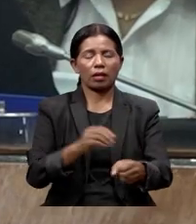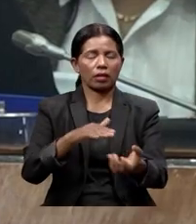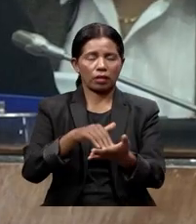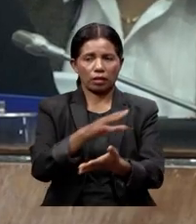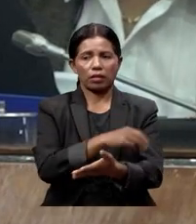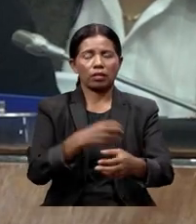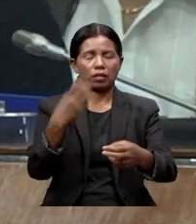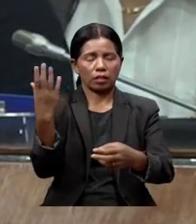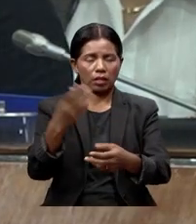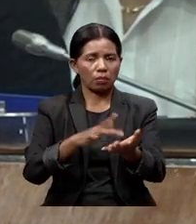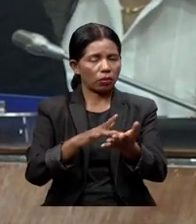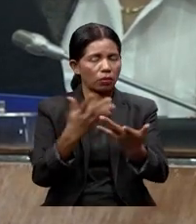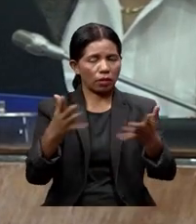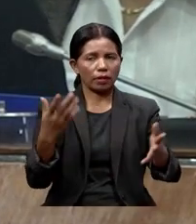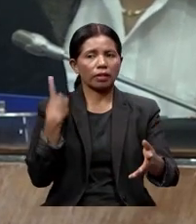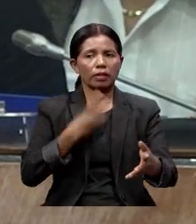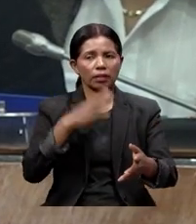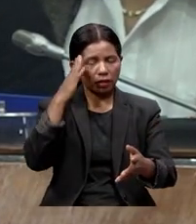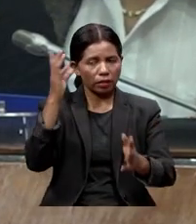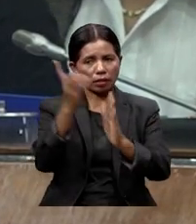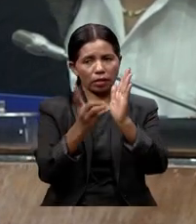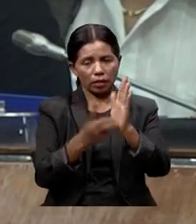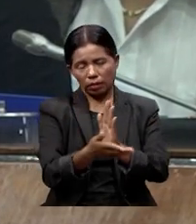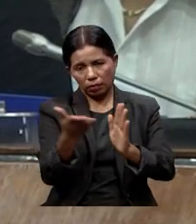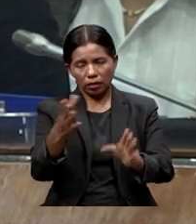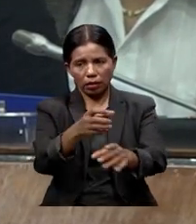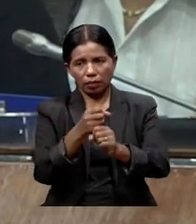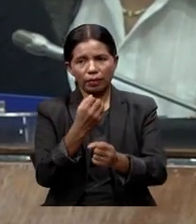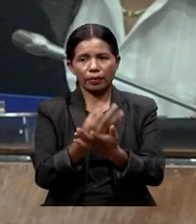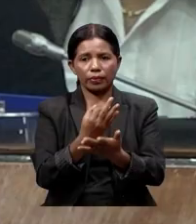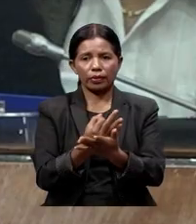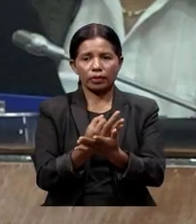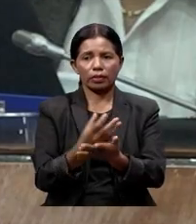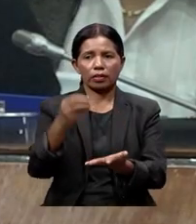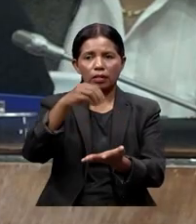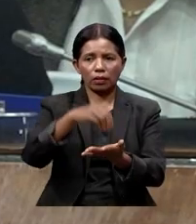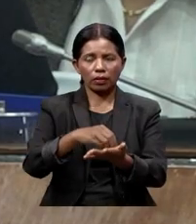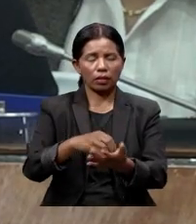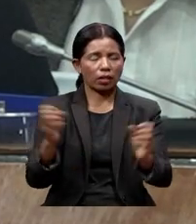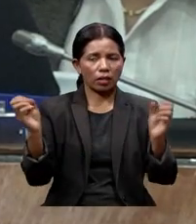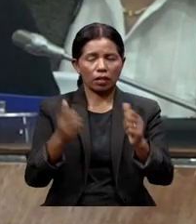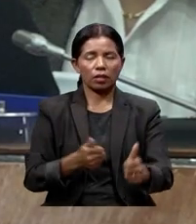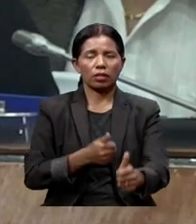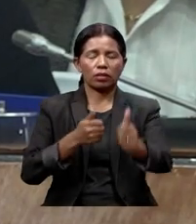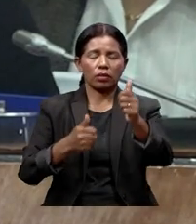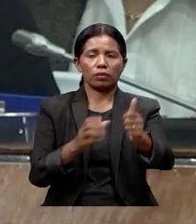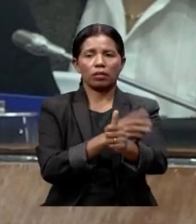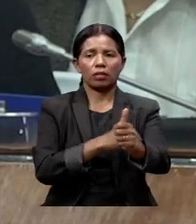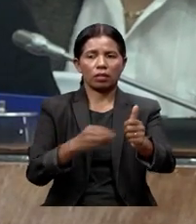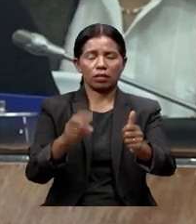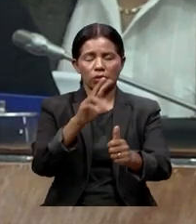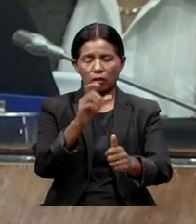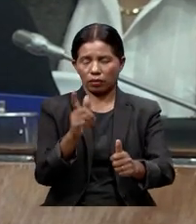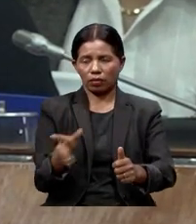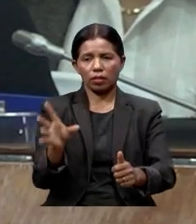iha armazenamento de naba. Tetene kata kauno indaru sita poser simu. Orsamento ne alokado latuir health coverage 2017